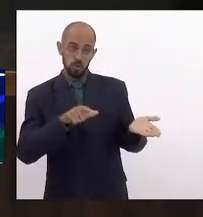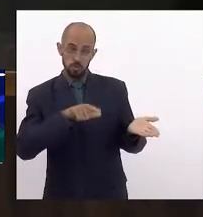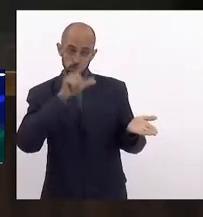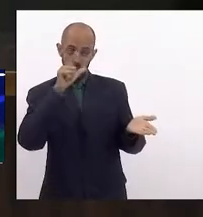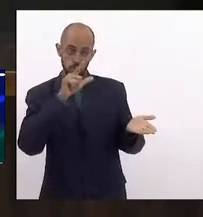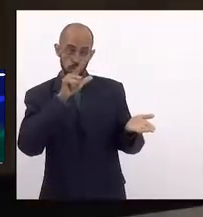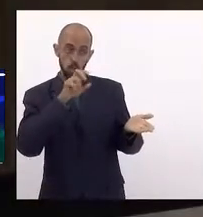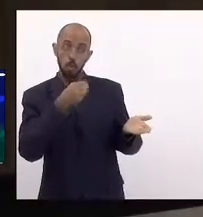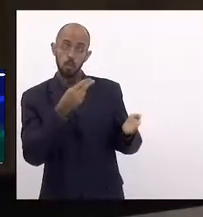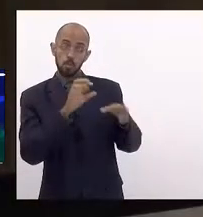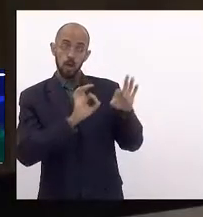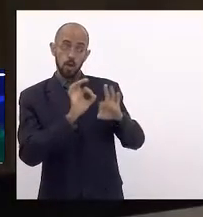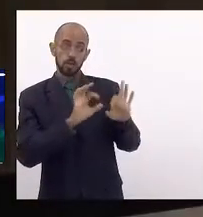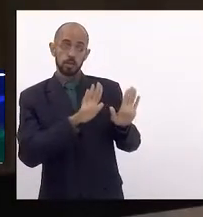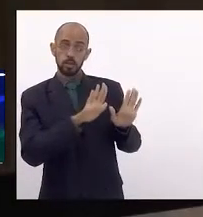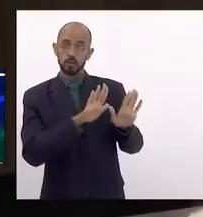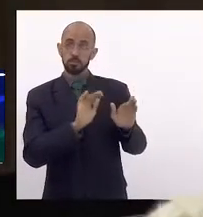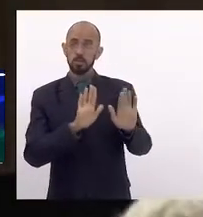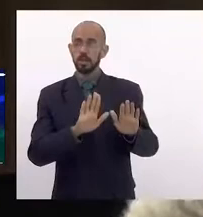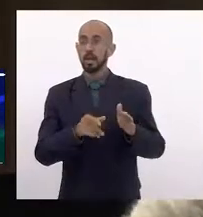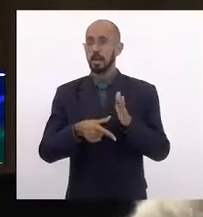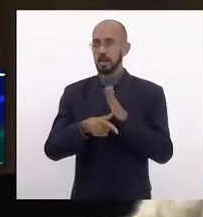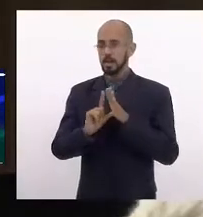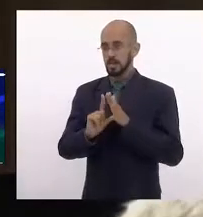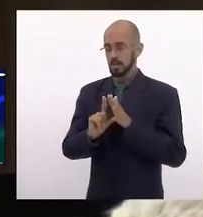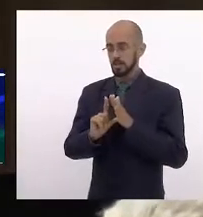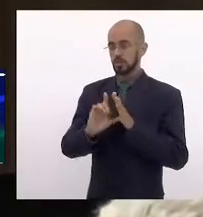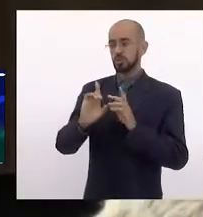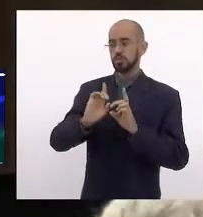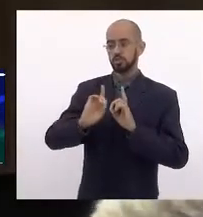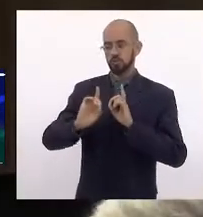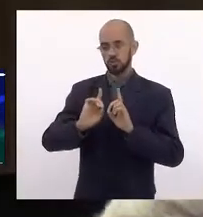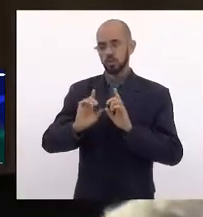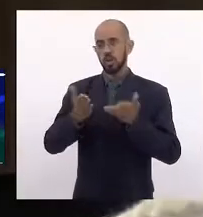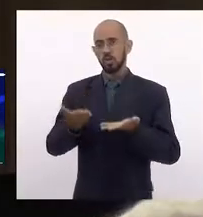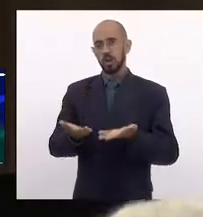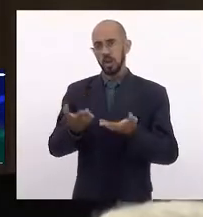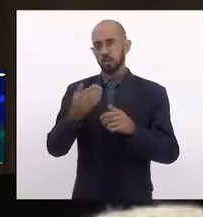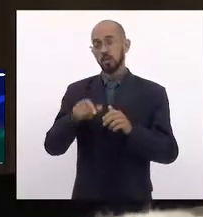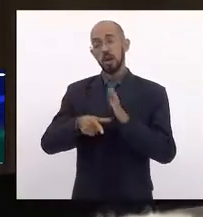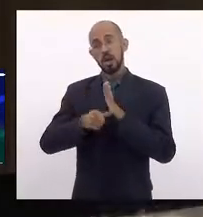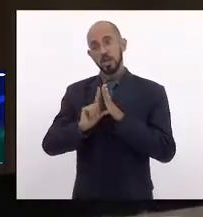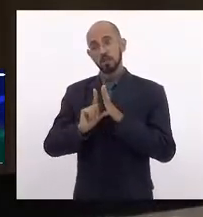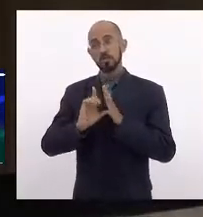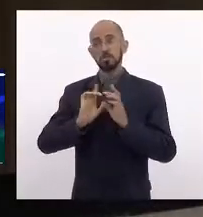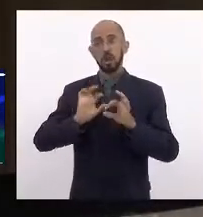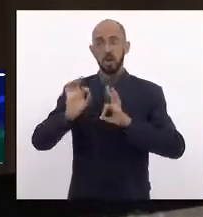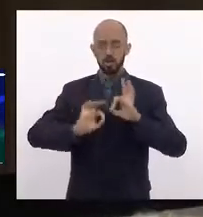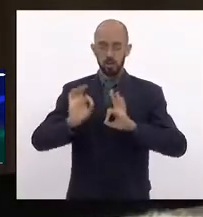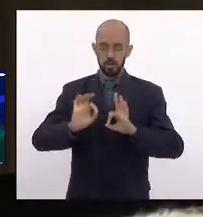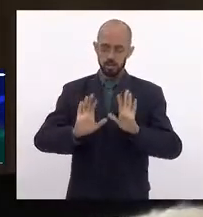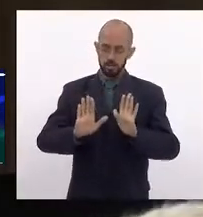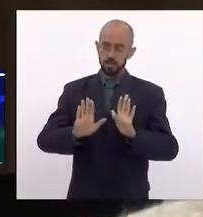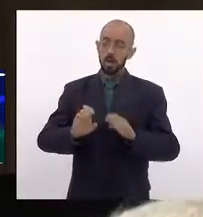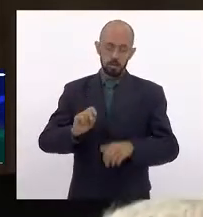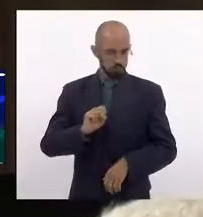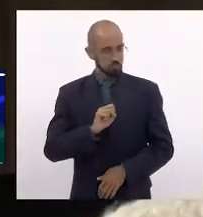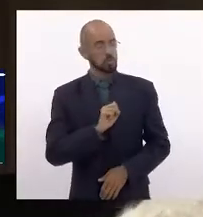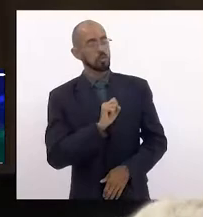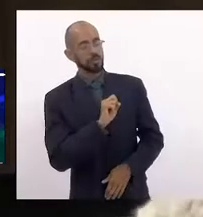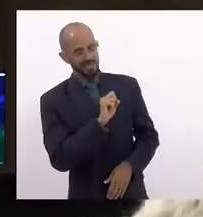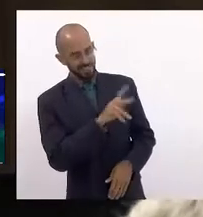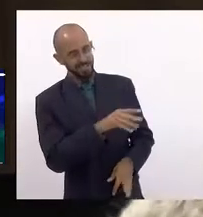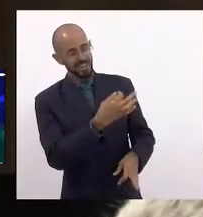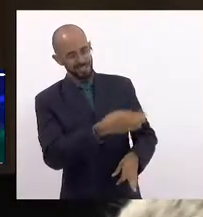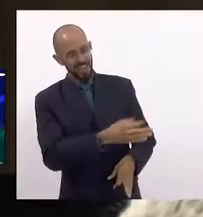senhor presidente antes de discutir eu quero discutir mas quero pedir antes de uma questão aí tá certo